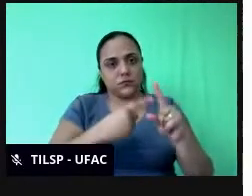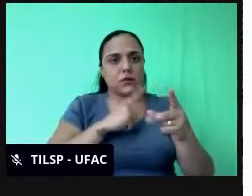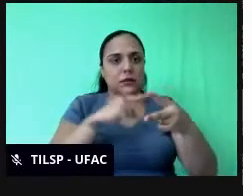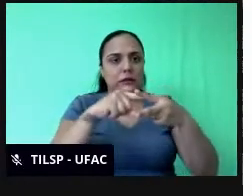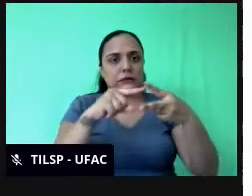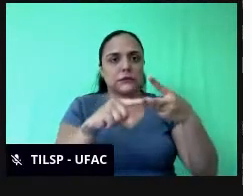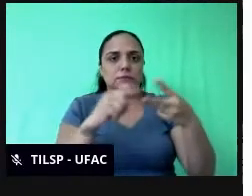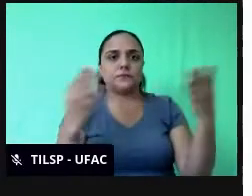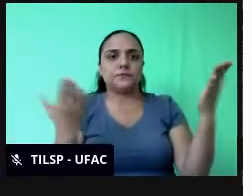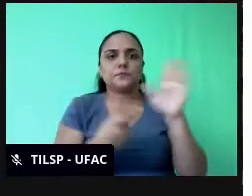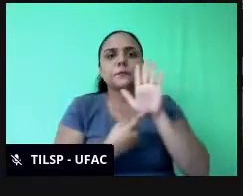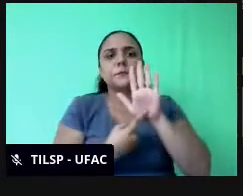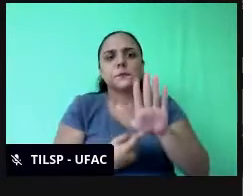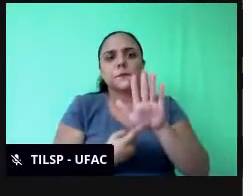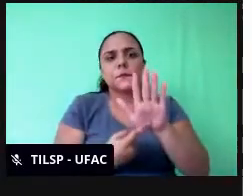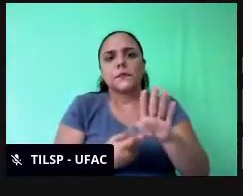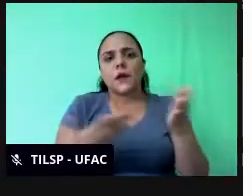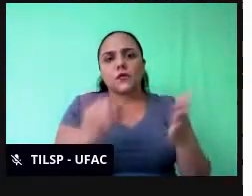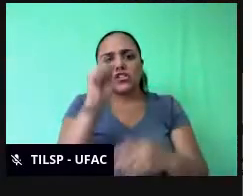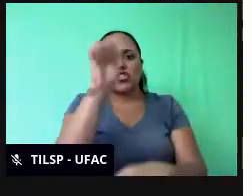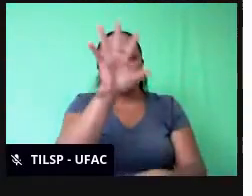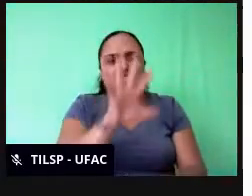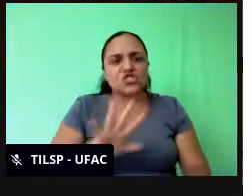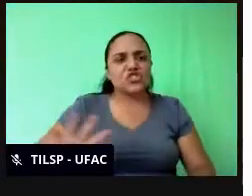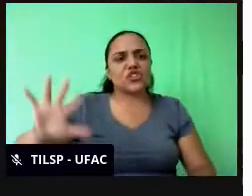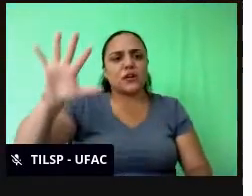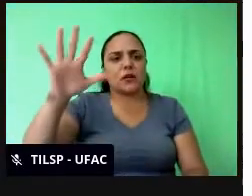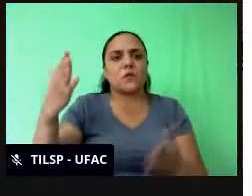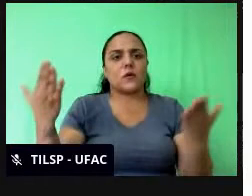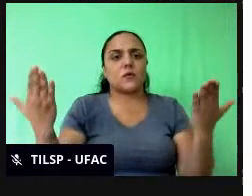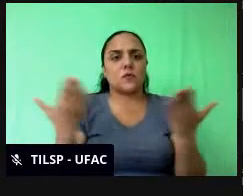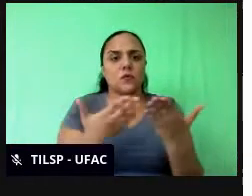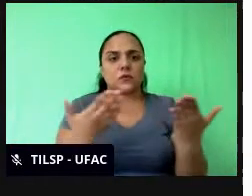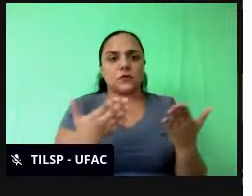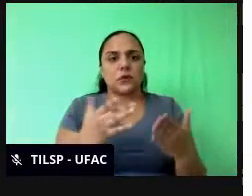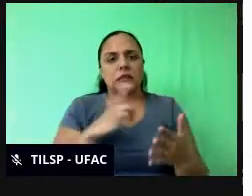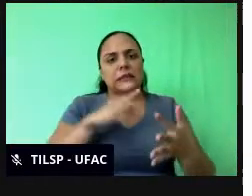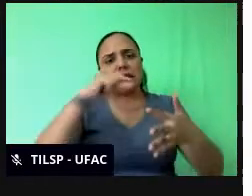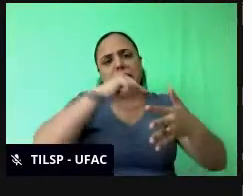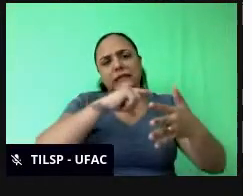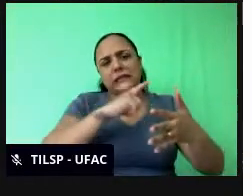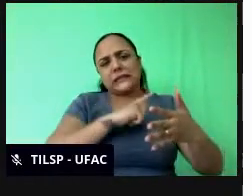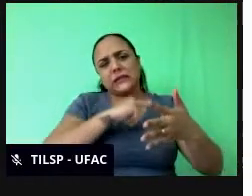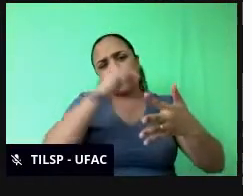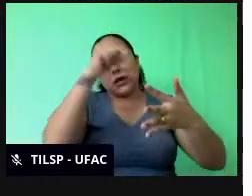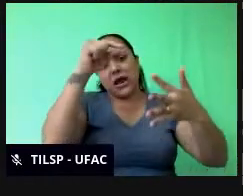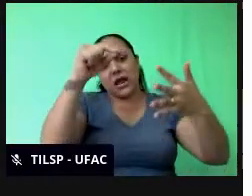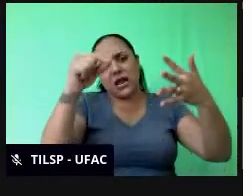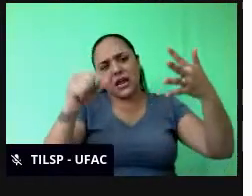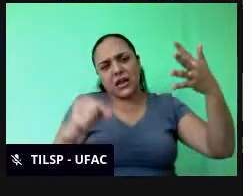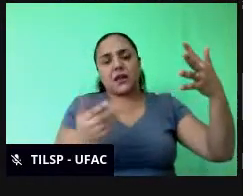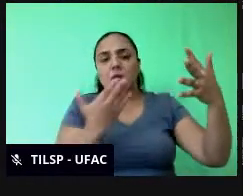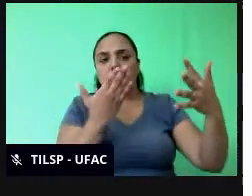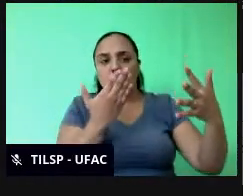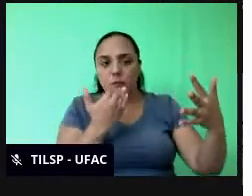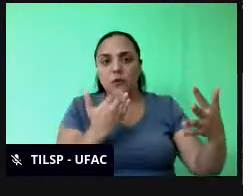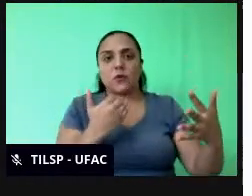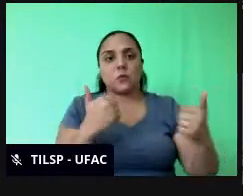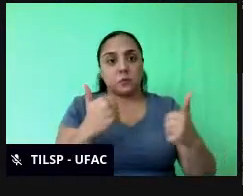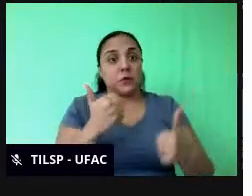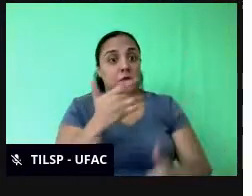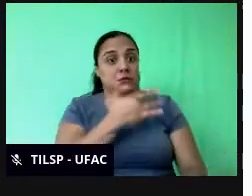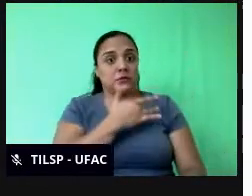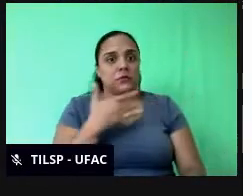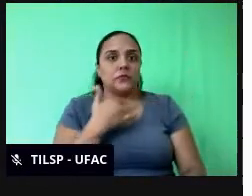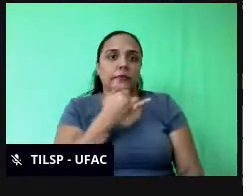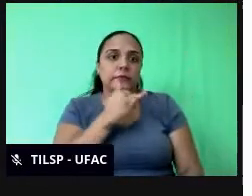alguns exemplos gerais para vocês, para mostrar que temos vários alimentos do reino vegetal que são fontes de ALA,